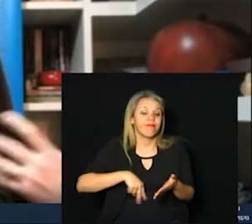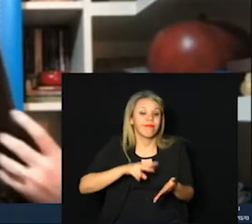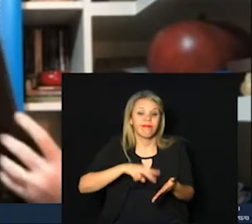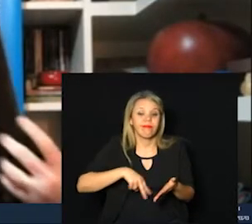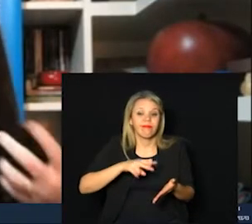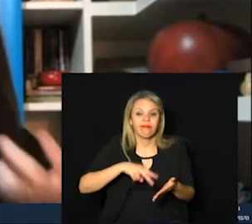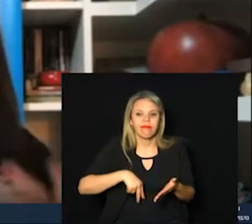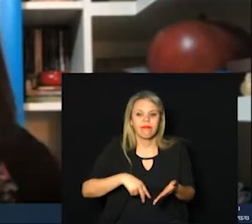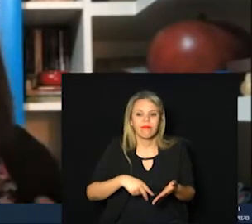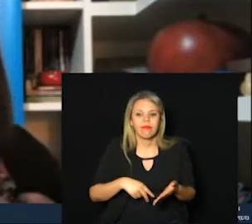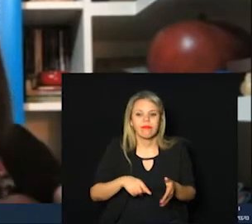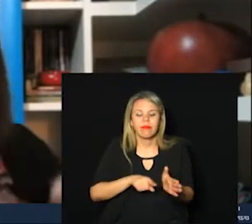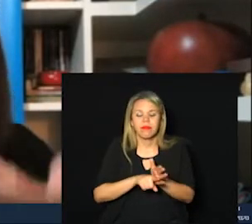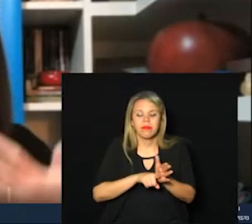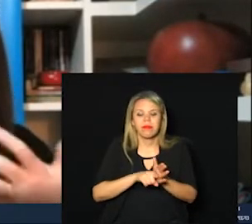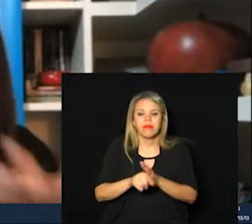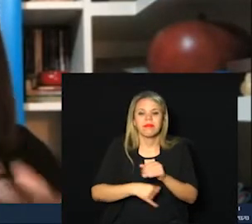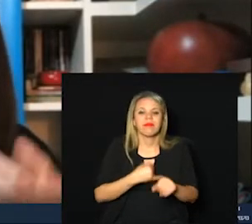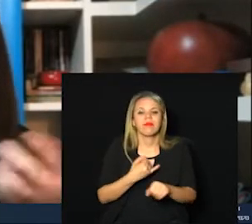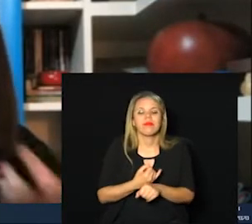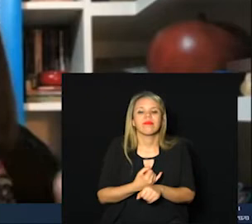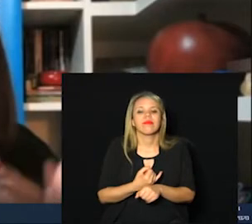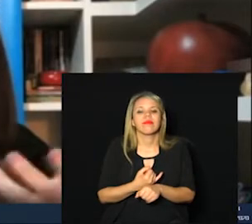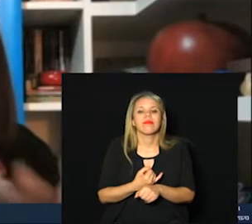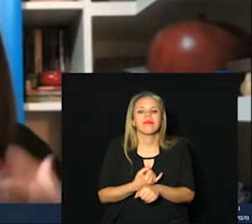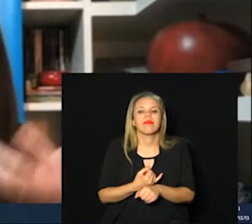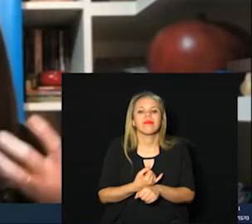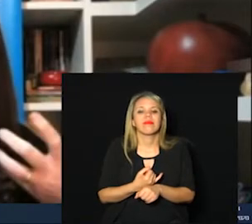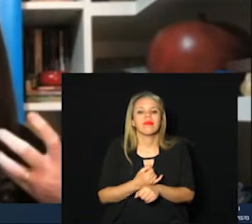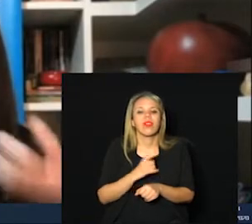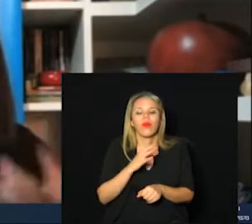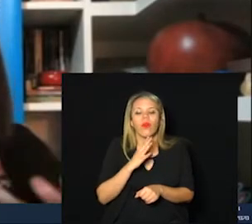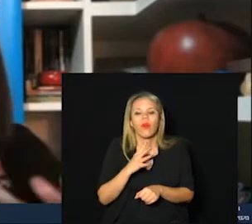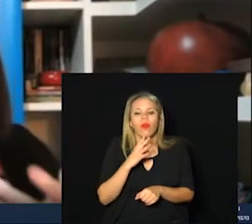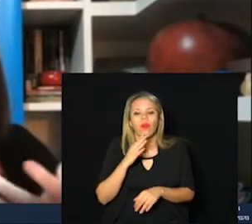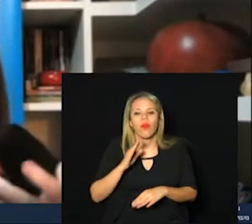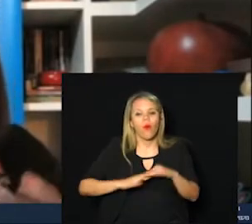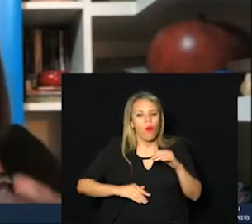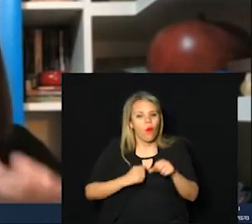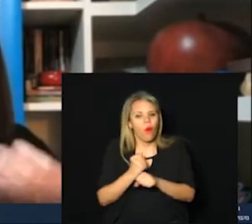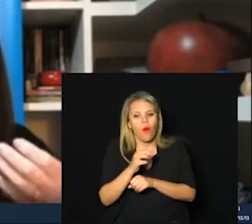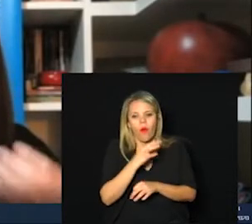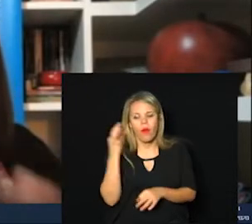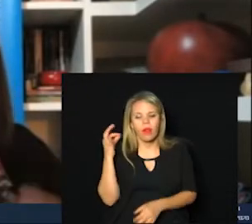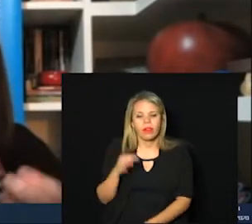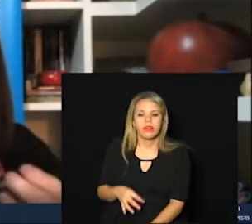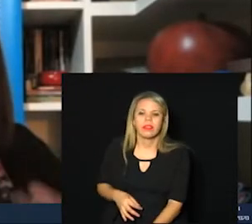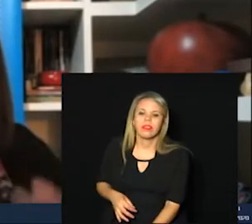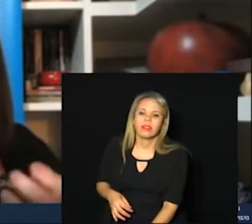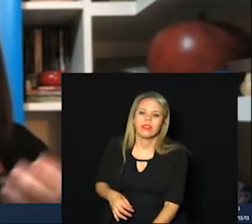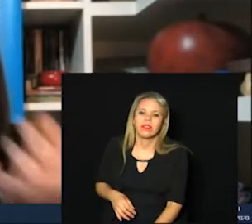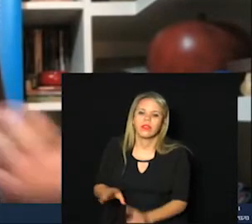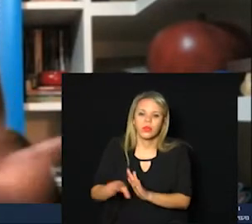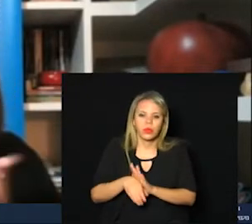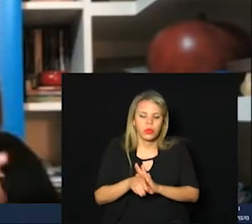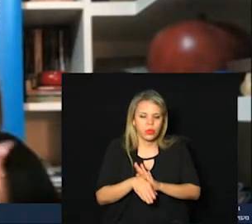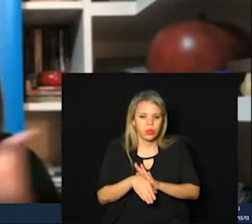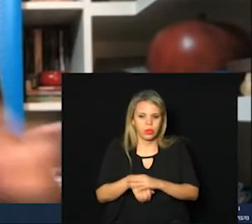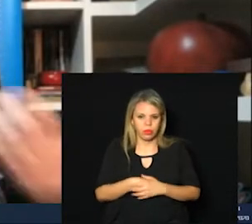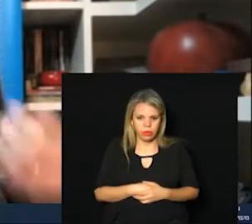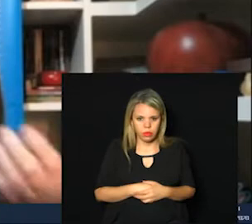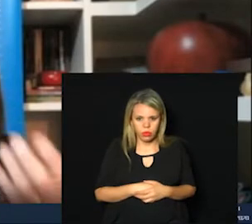pesquisar na internet, procurem conhecer essa obra fantástica e o conceito dele do diálogo,